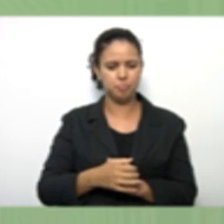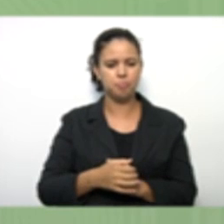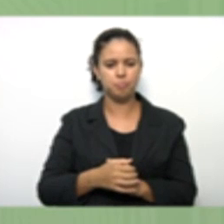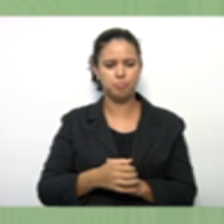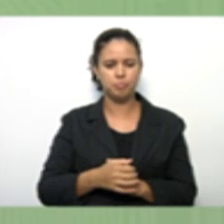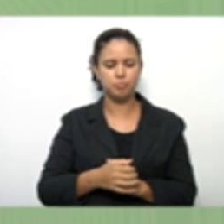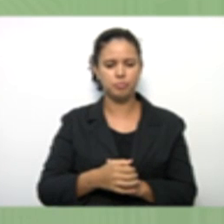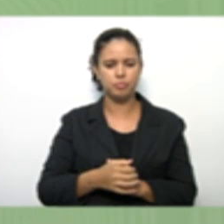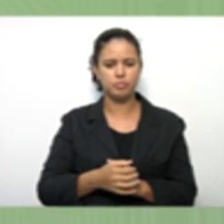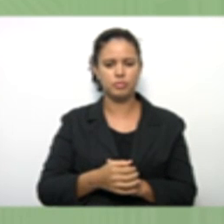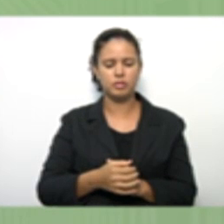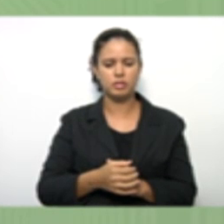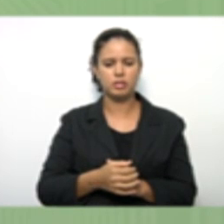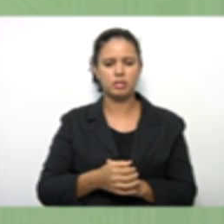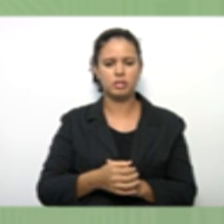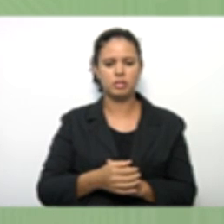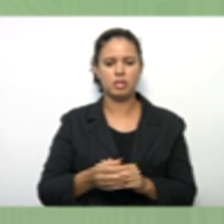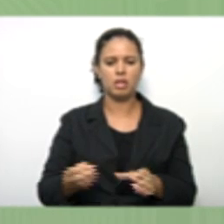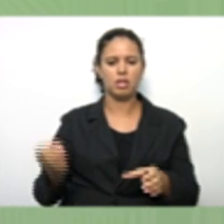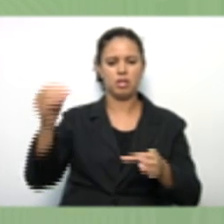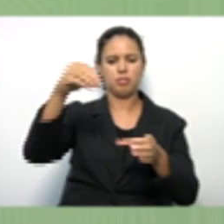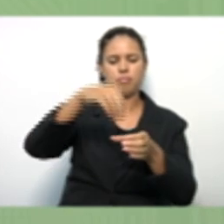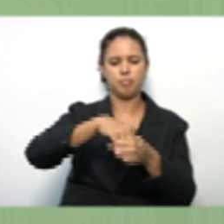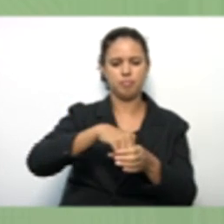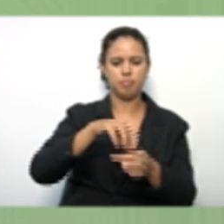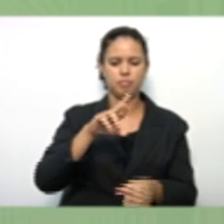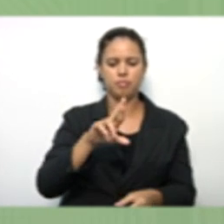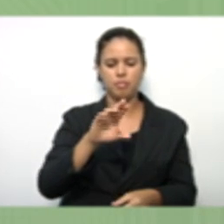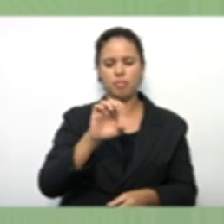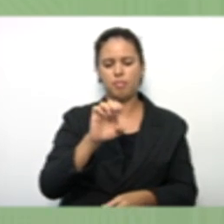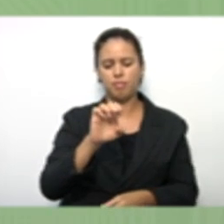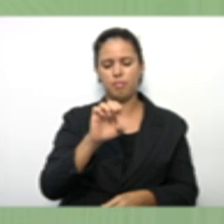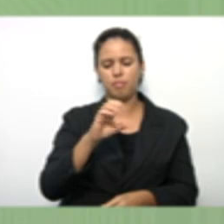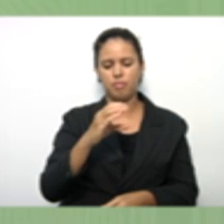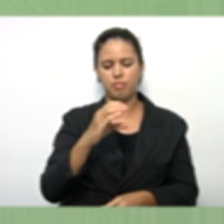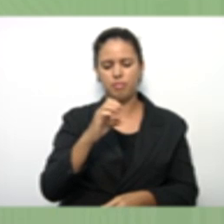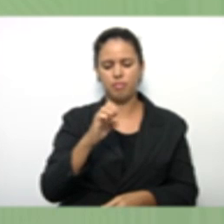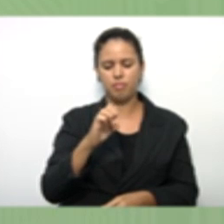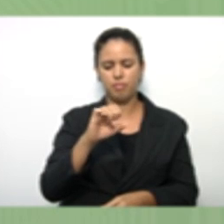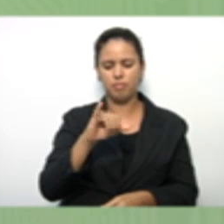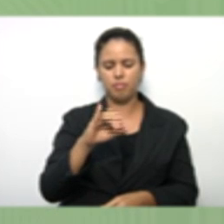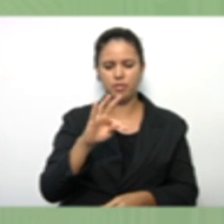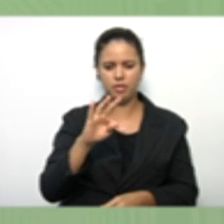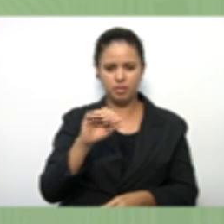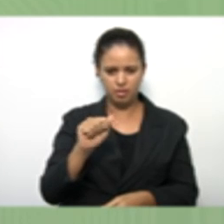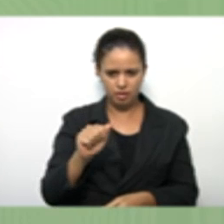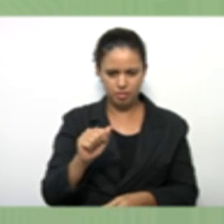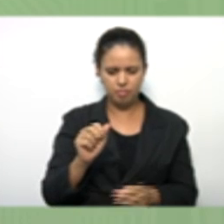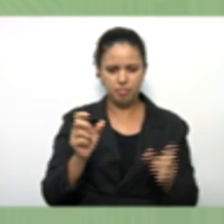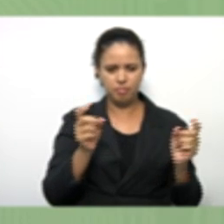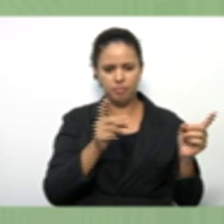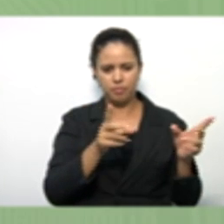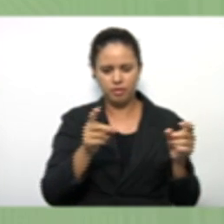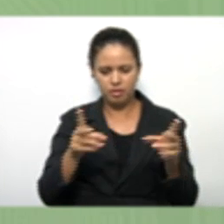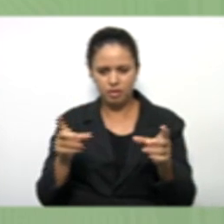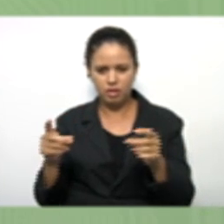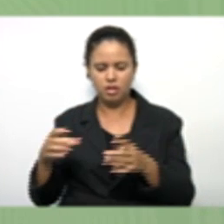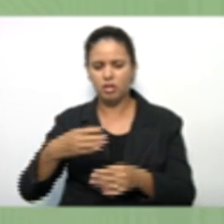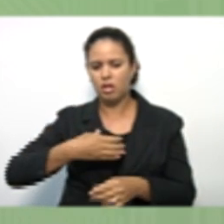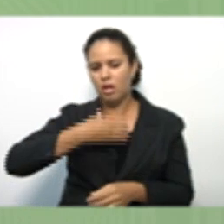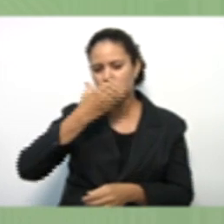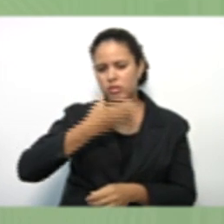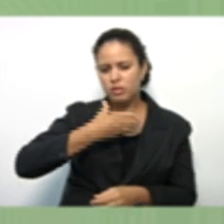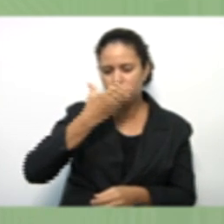eu tenho ingresso de receita de entrega de polpa de fruta de uma rede a uma rede